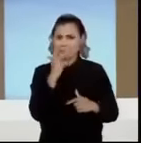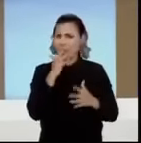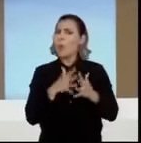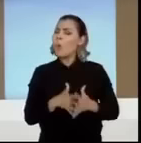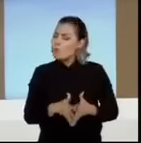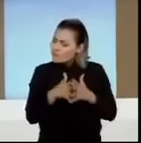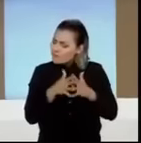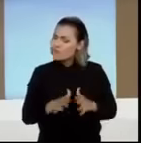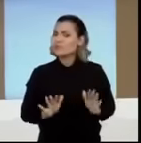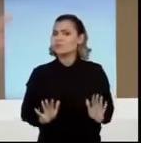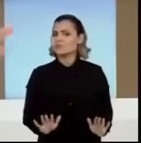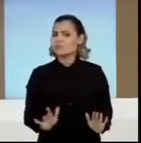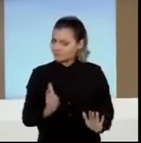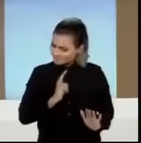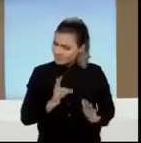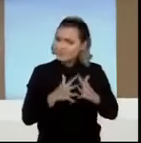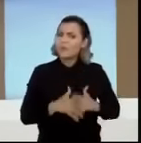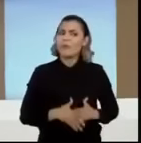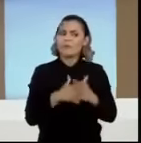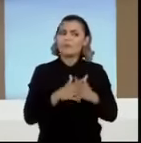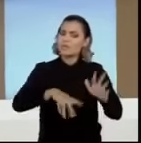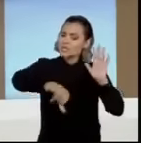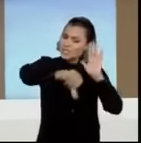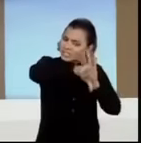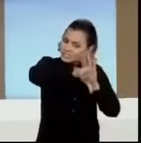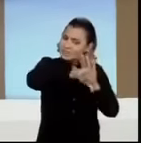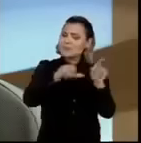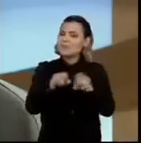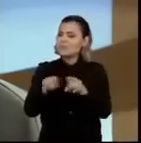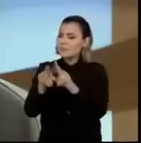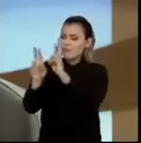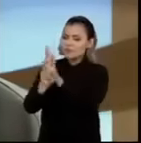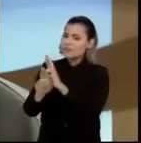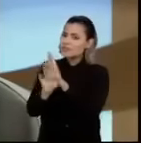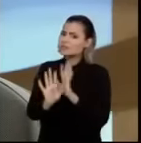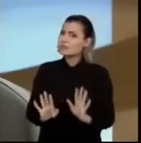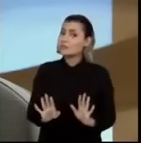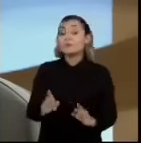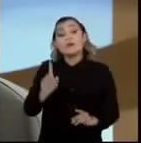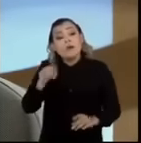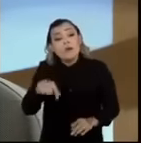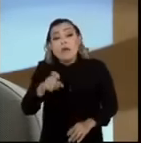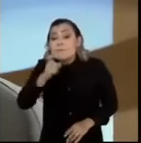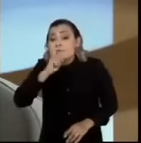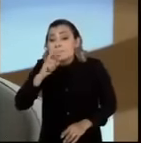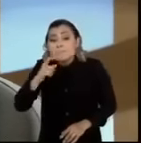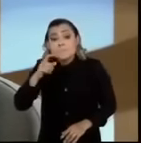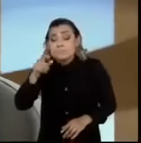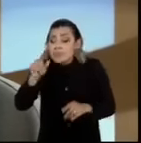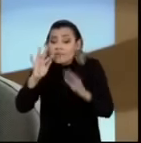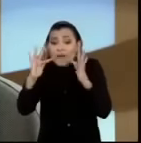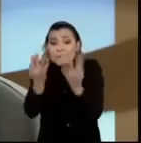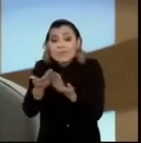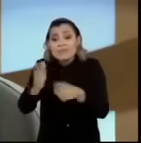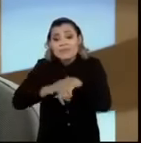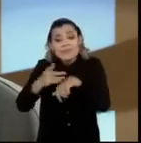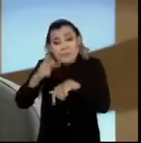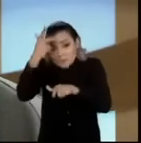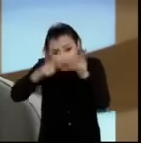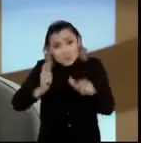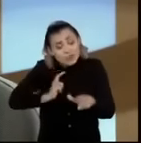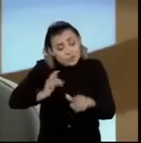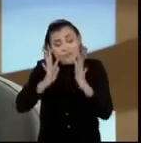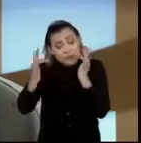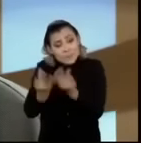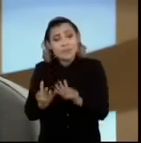confundir entre crime e produtor? São pessoas, pais de família, enfim, pessoas que empregam, que geram renda.